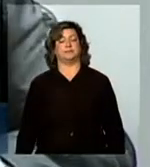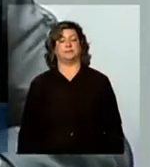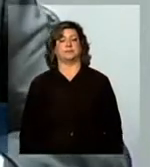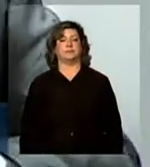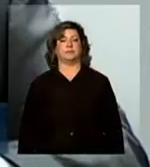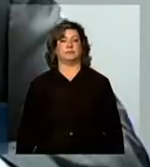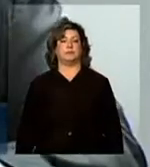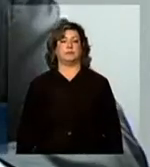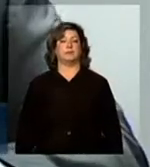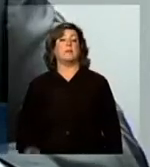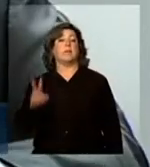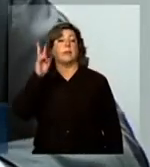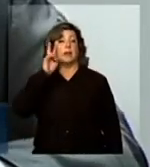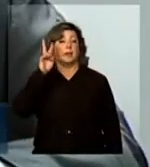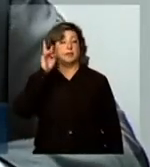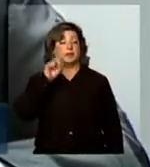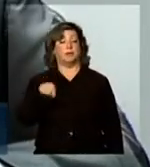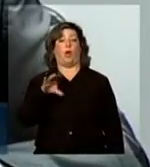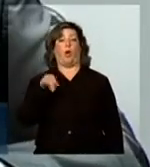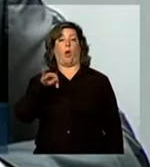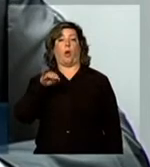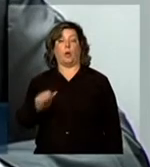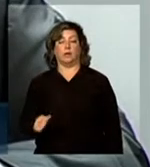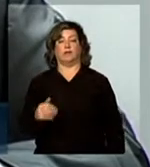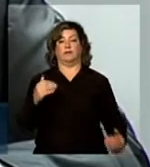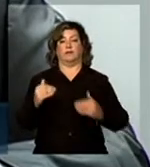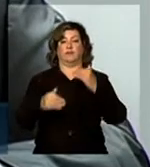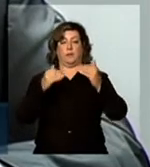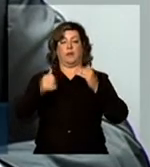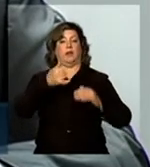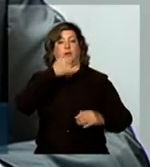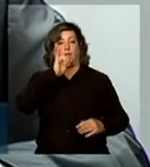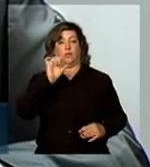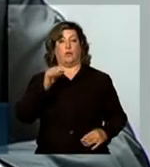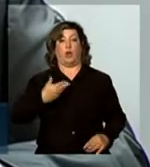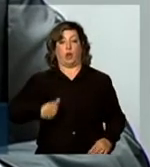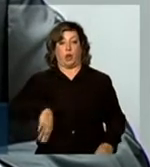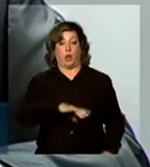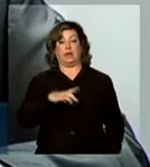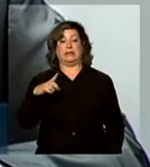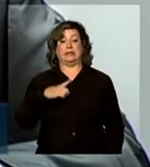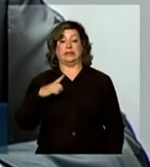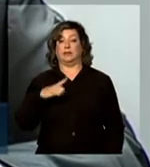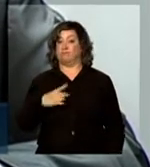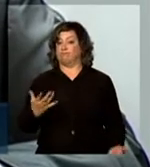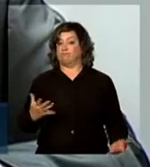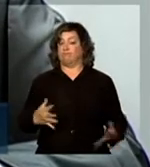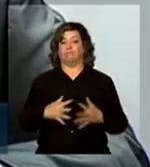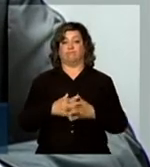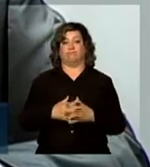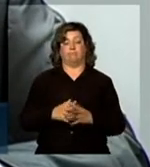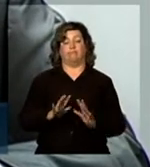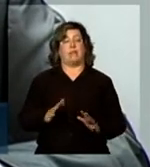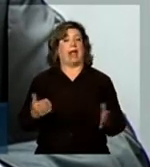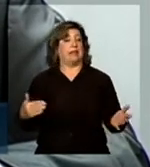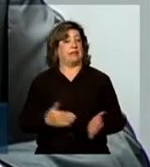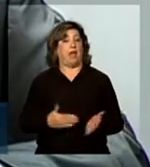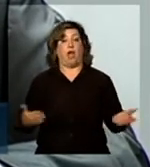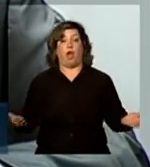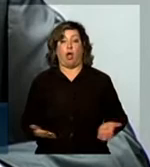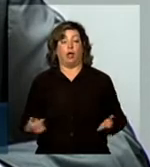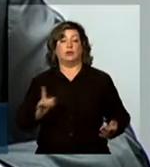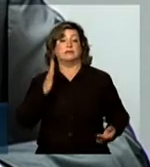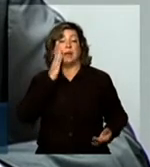em relação à conta de desenvolvimento energético, nós temos uma indefinição. Até agora, nós não